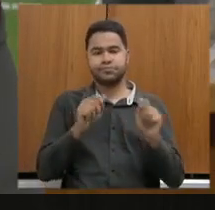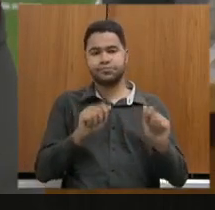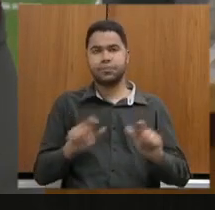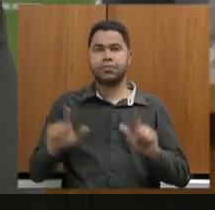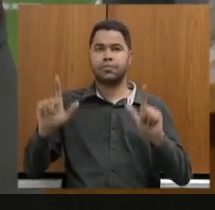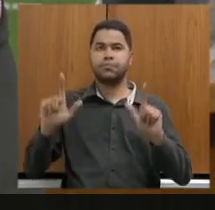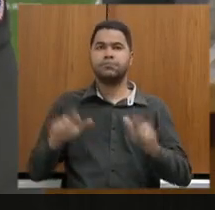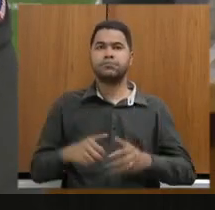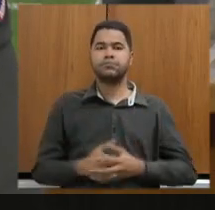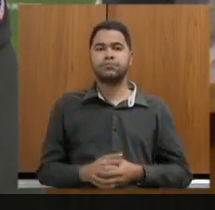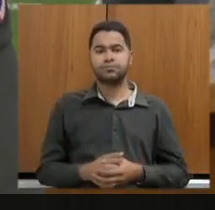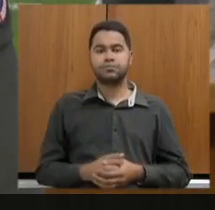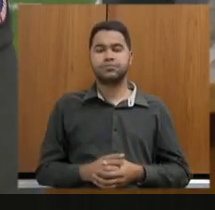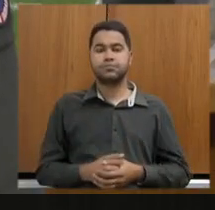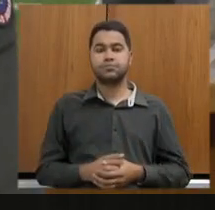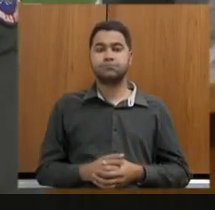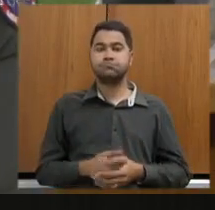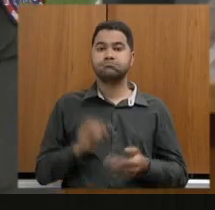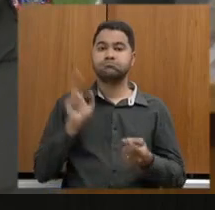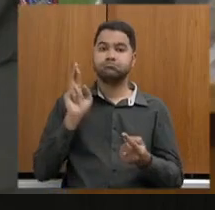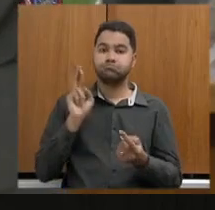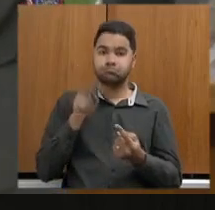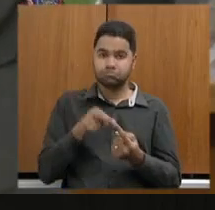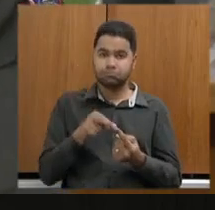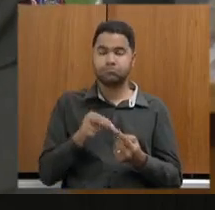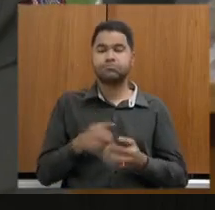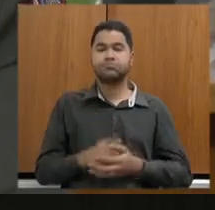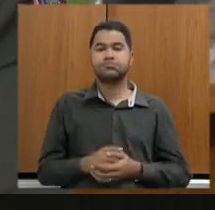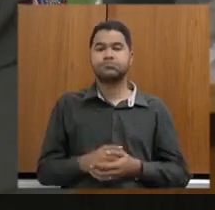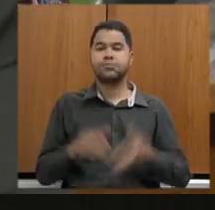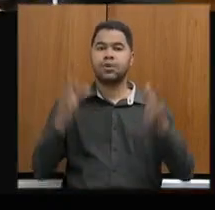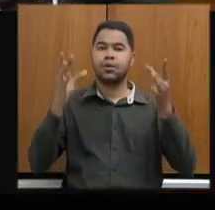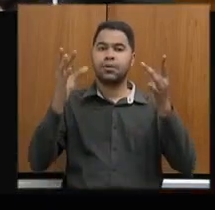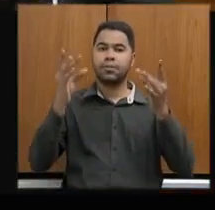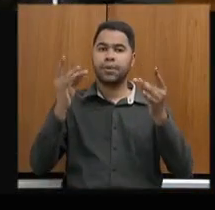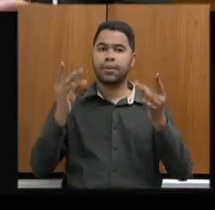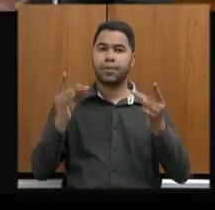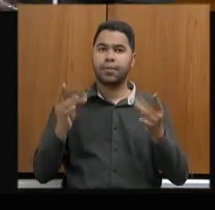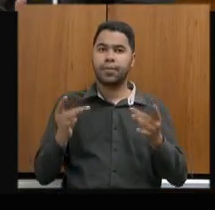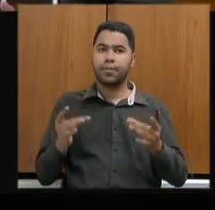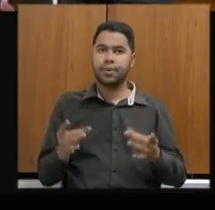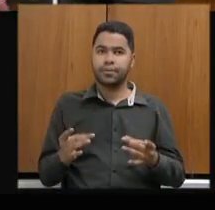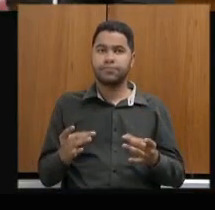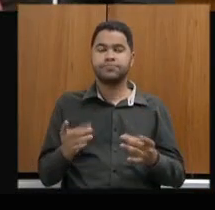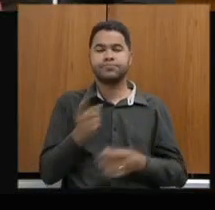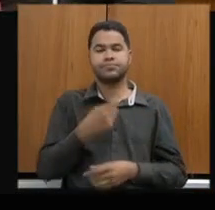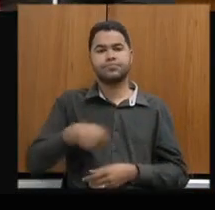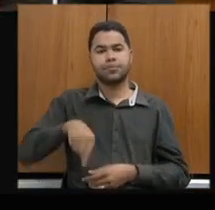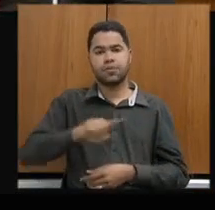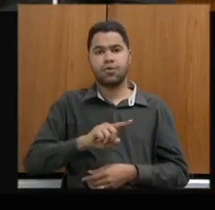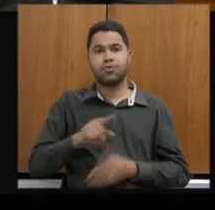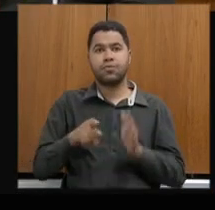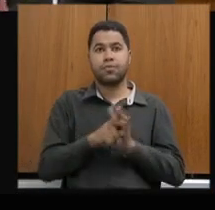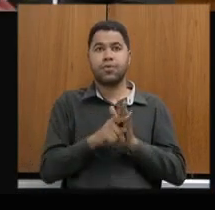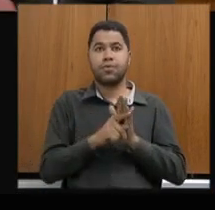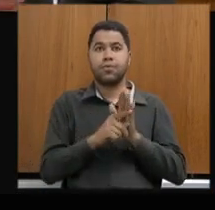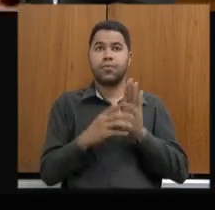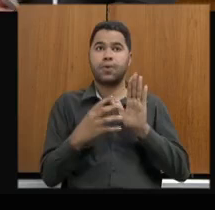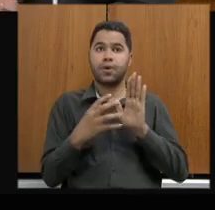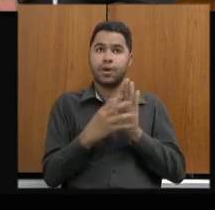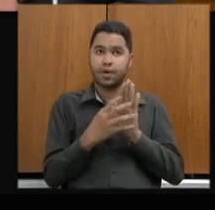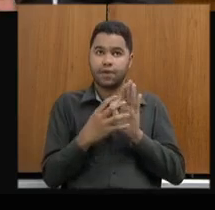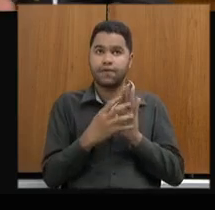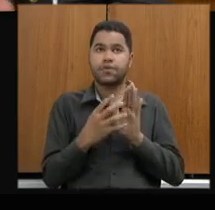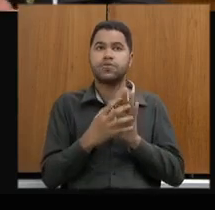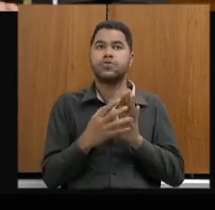gentileza é o que se refere aí a detalhamento nosso de efetivo a gente vai falar um